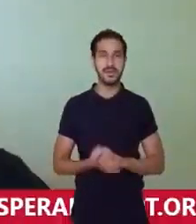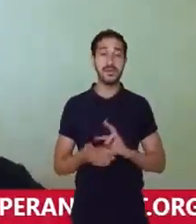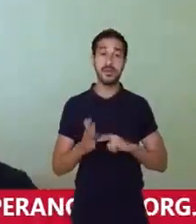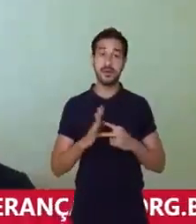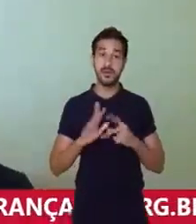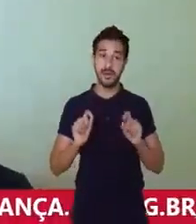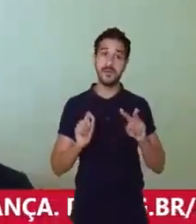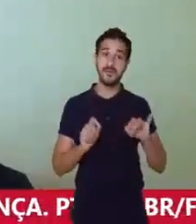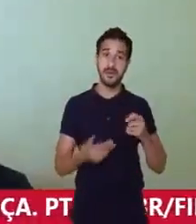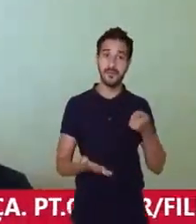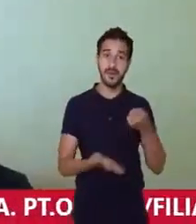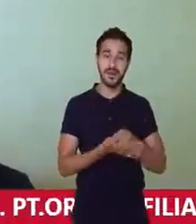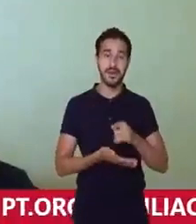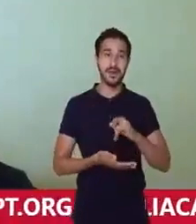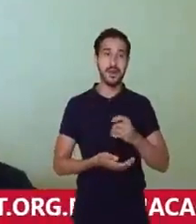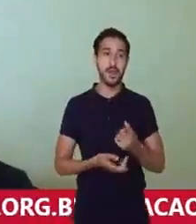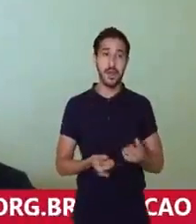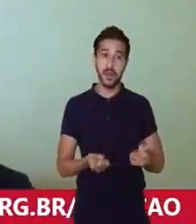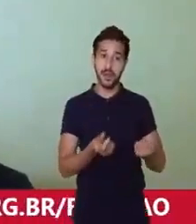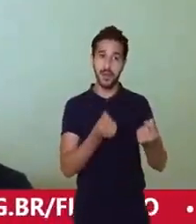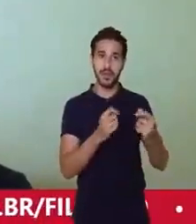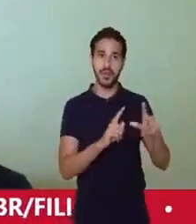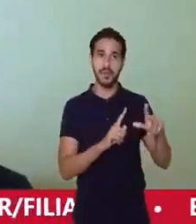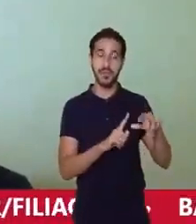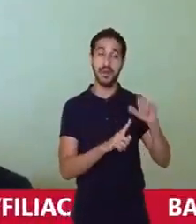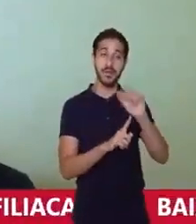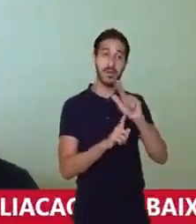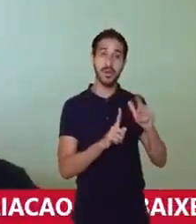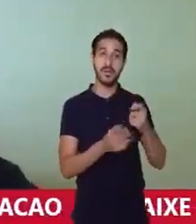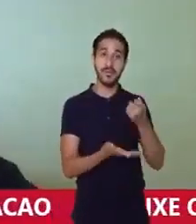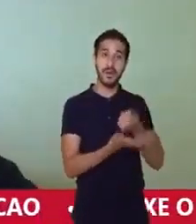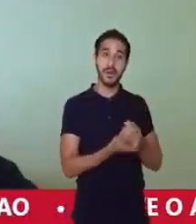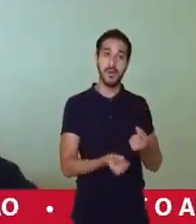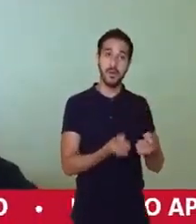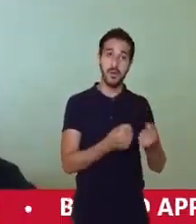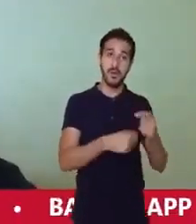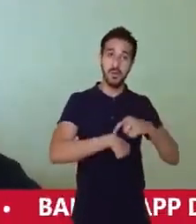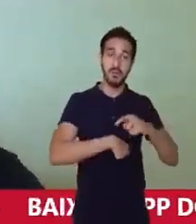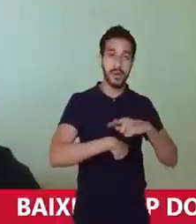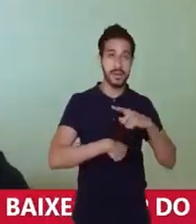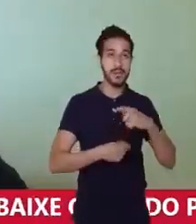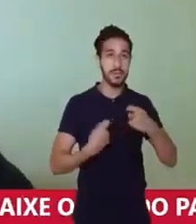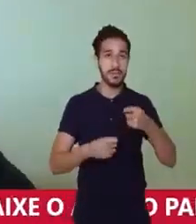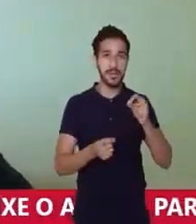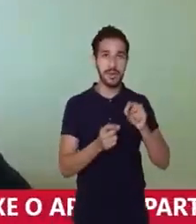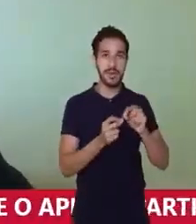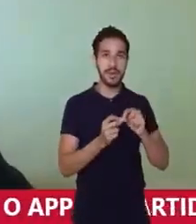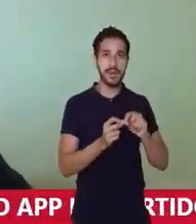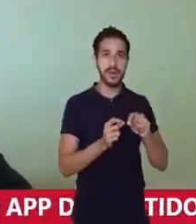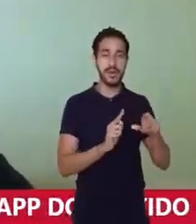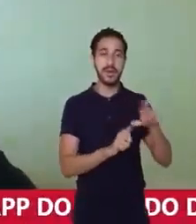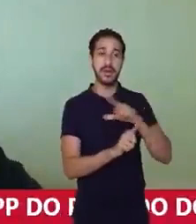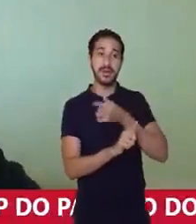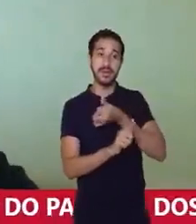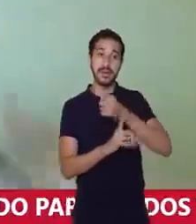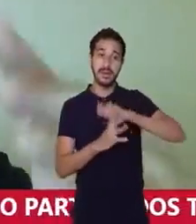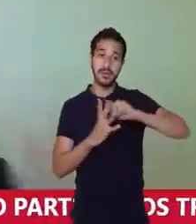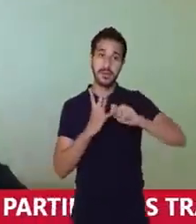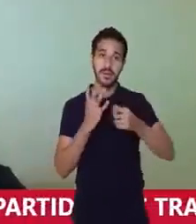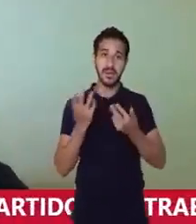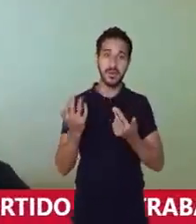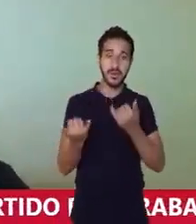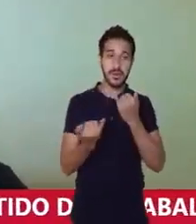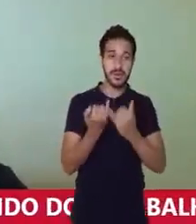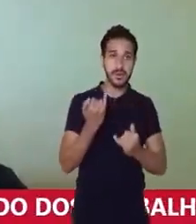seja, ela vai pagar dividendos. Em vez dela pagar dividendos na hora que tem de pagar, ela antecipa 6 meses. É que